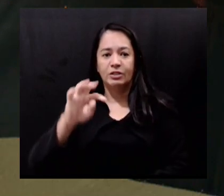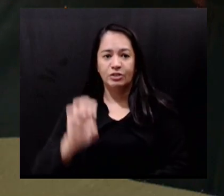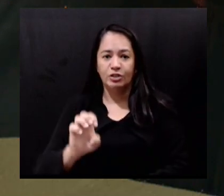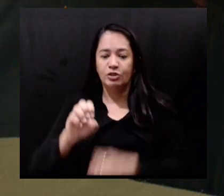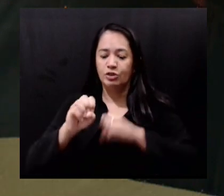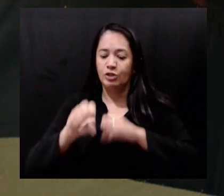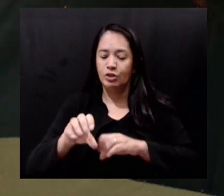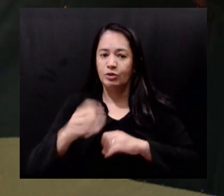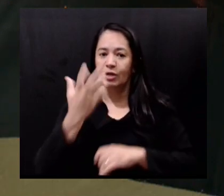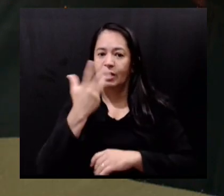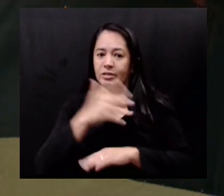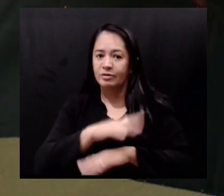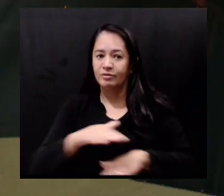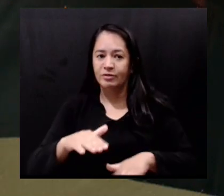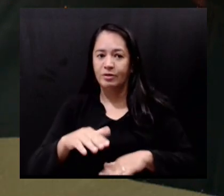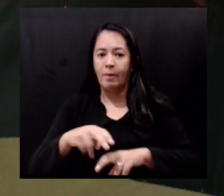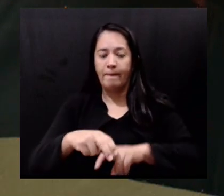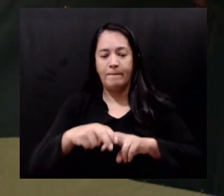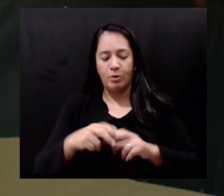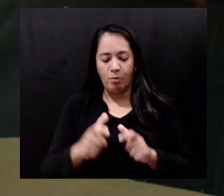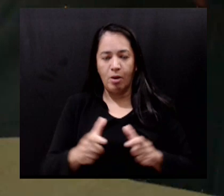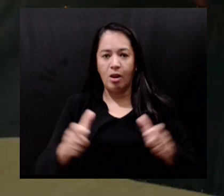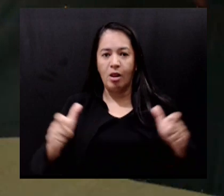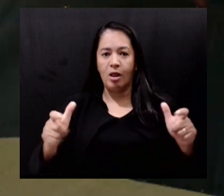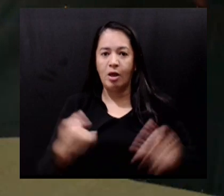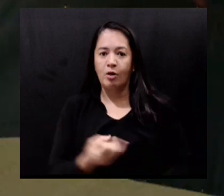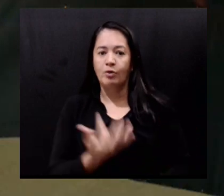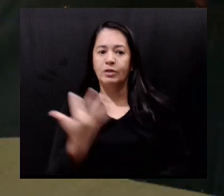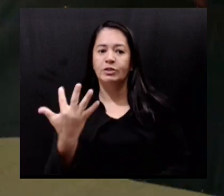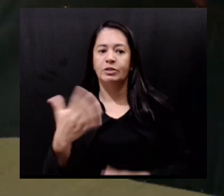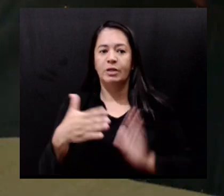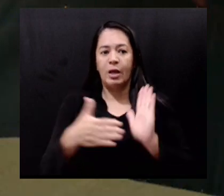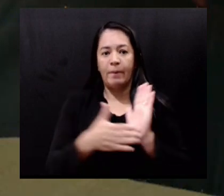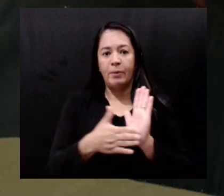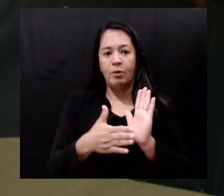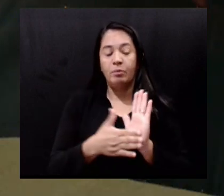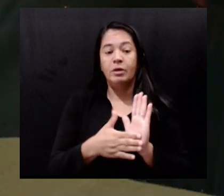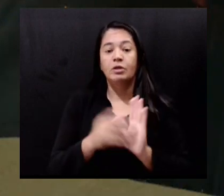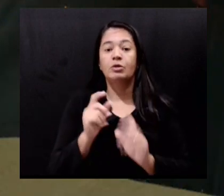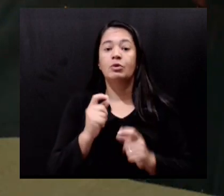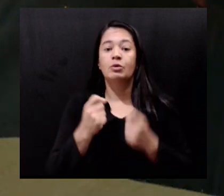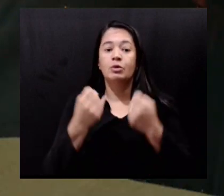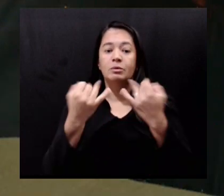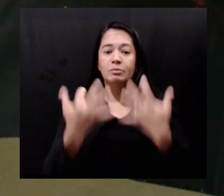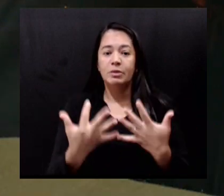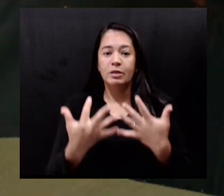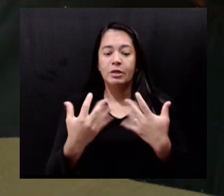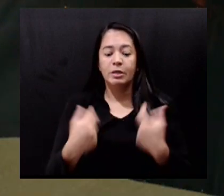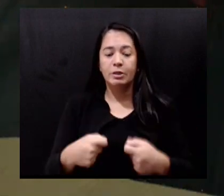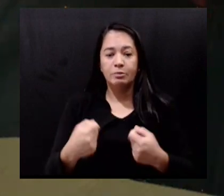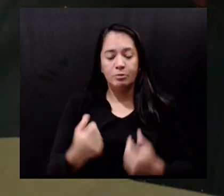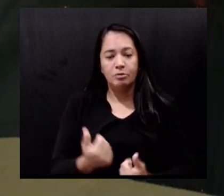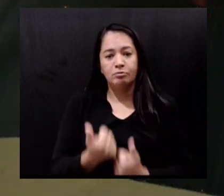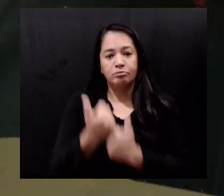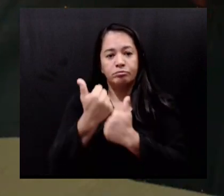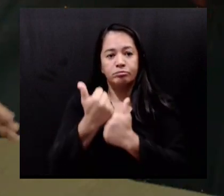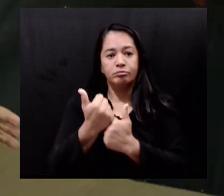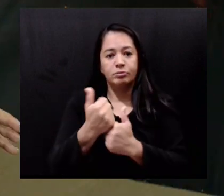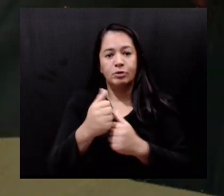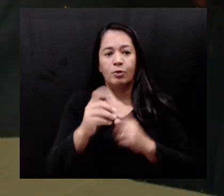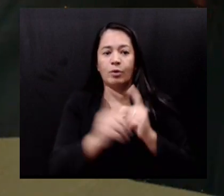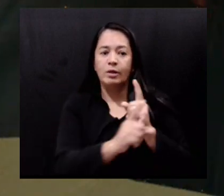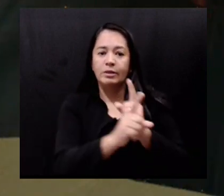último cargo. A proposta também considera a necessidade de reforçar o atendimento educacional no ensino